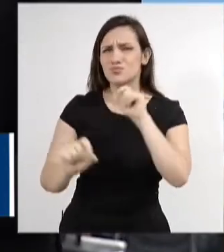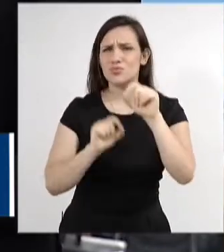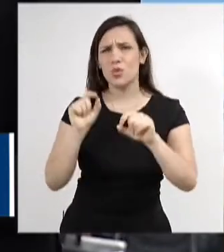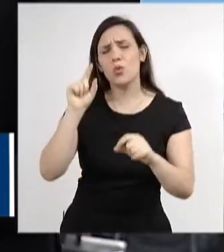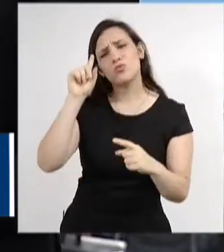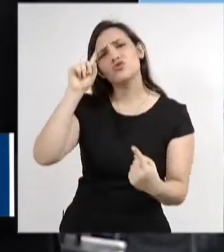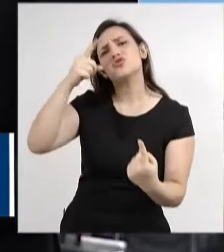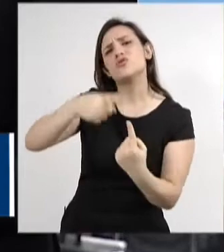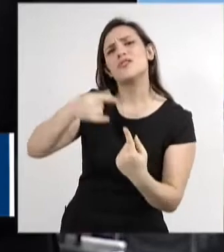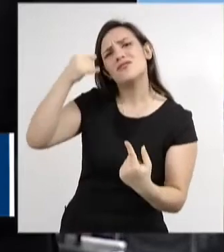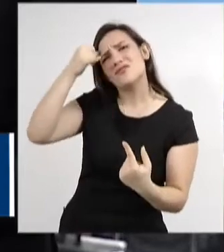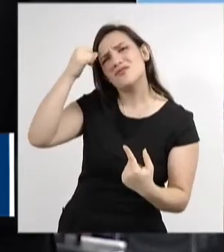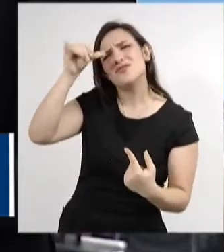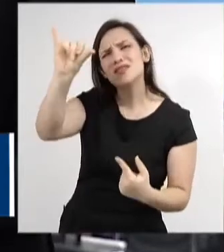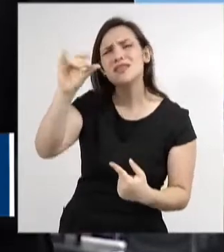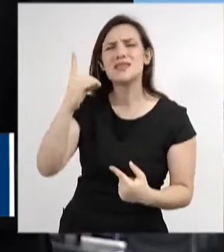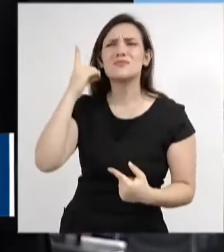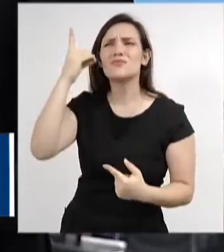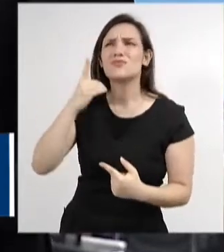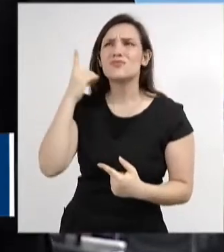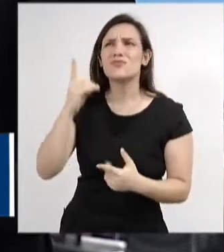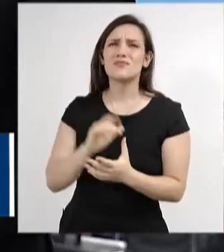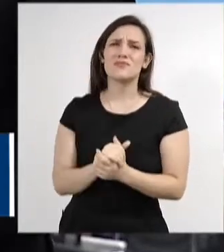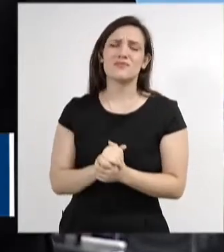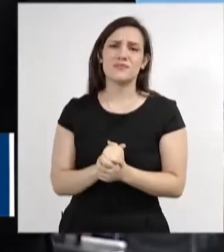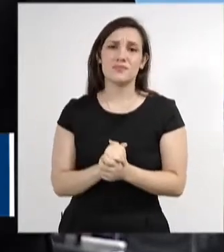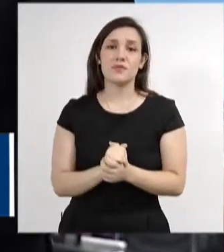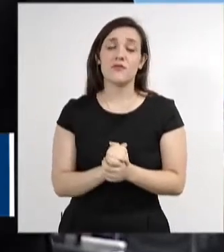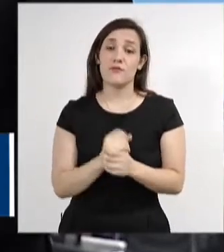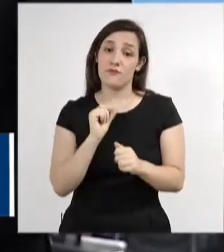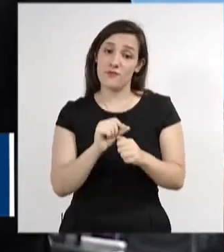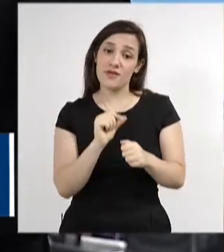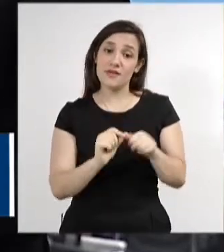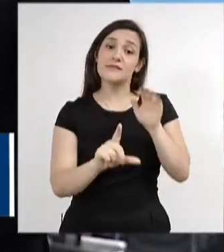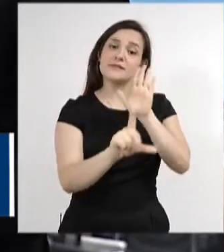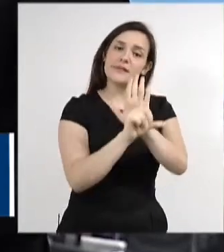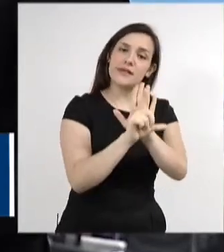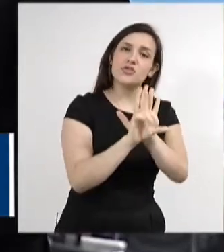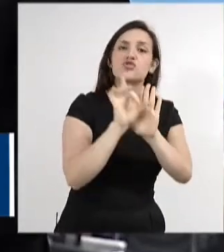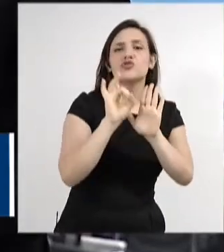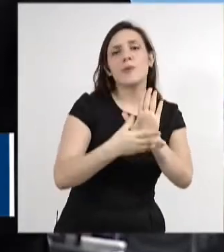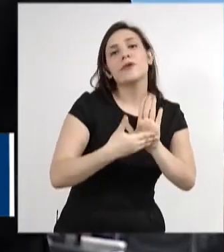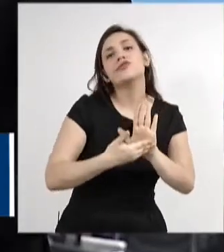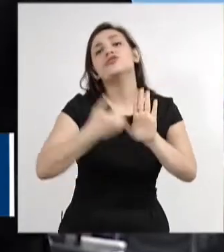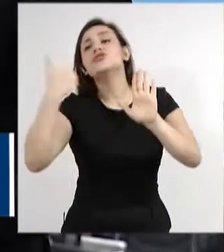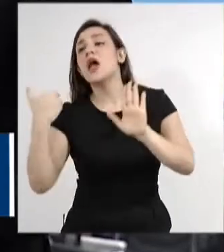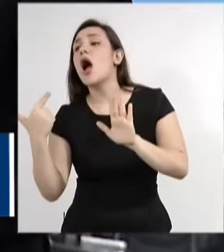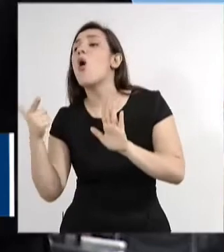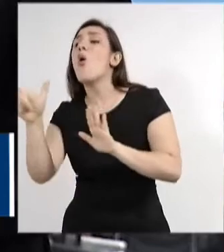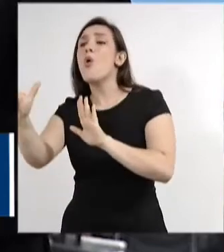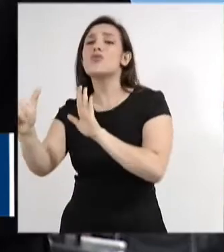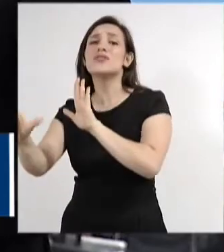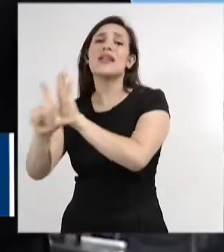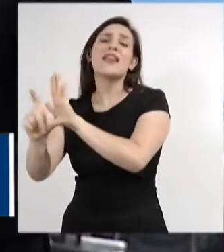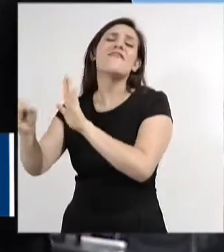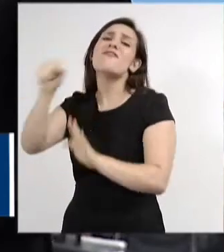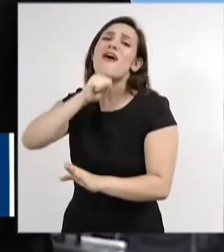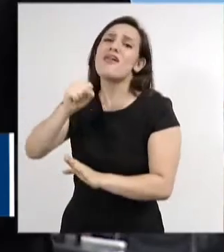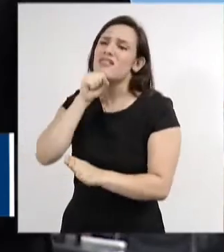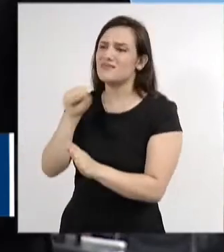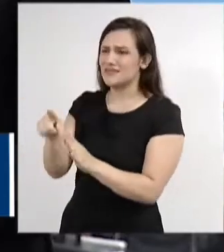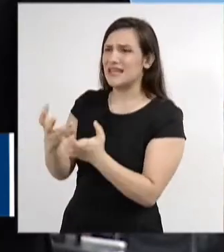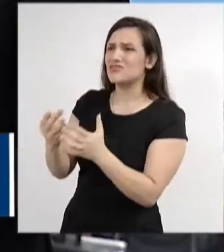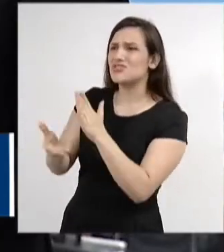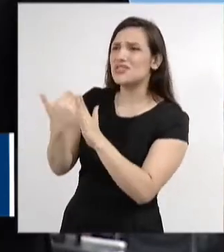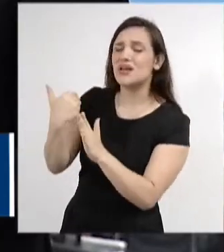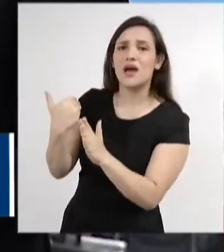evita que os deputados, no caso, façam propostas de leis para revogar outras leis que já estão